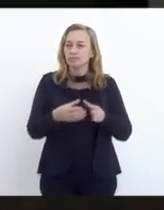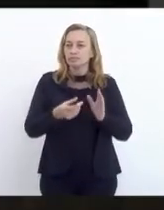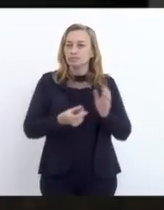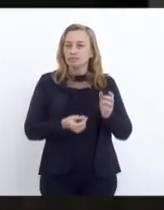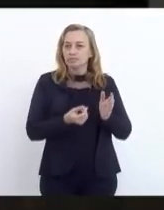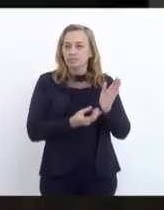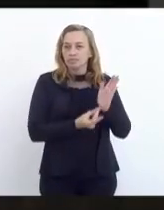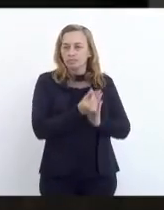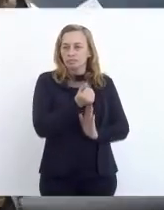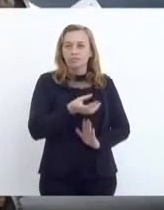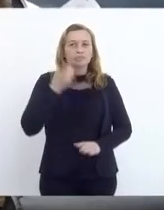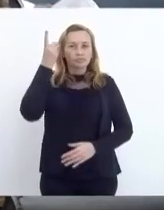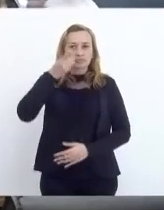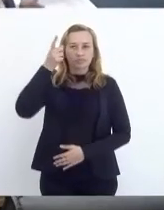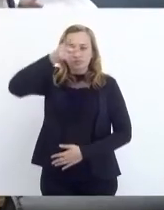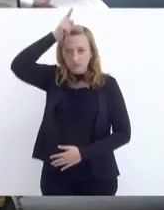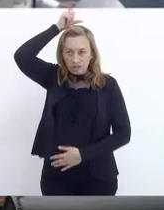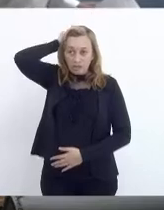deputado Luiz Paulo.